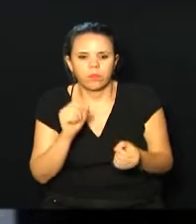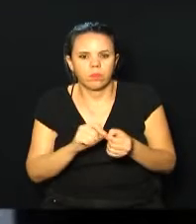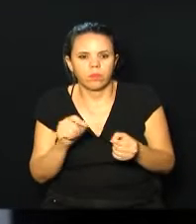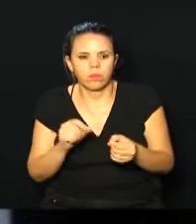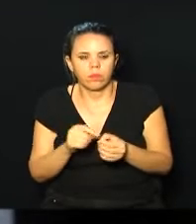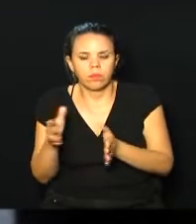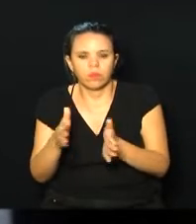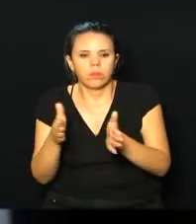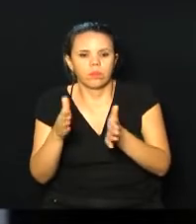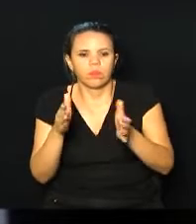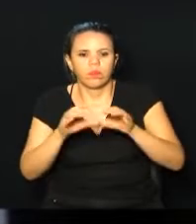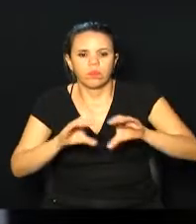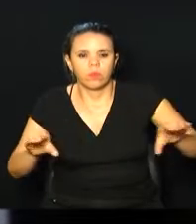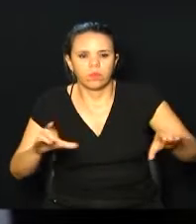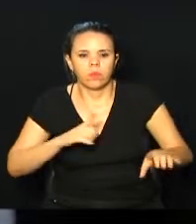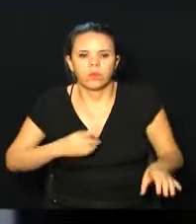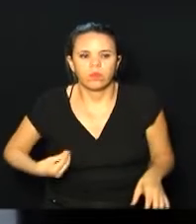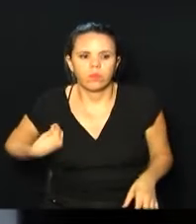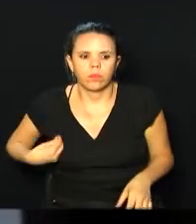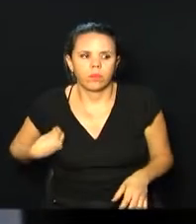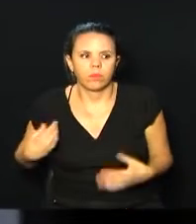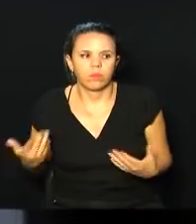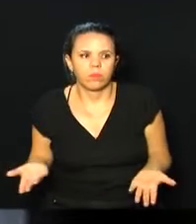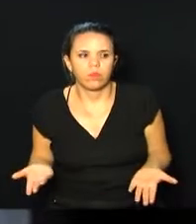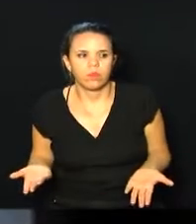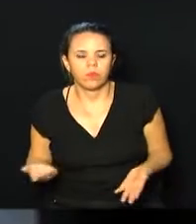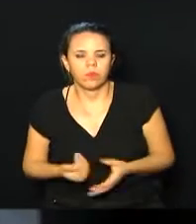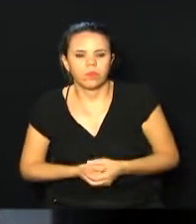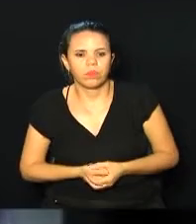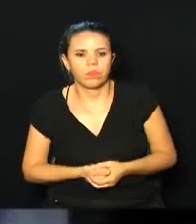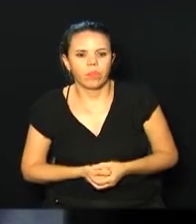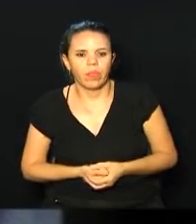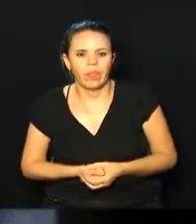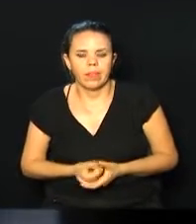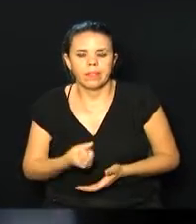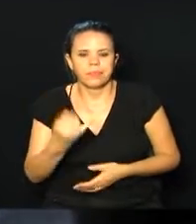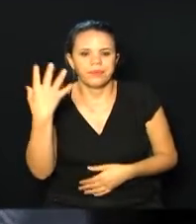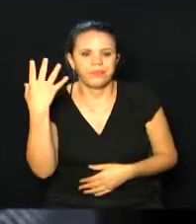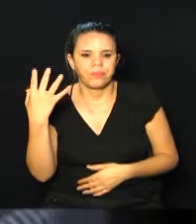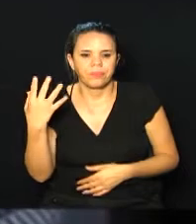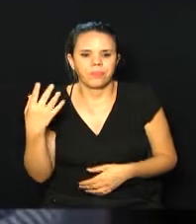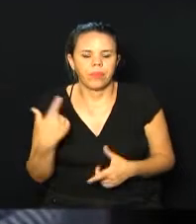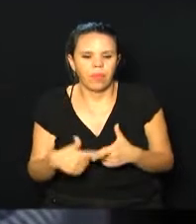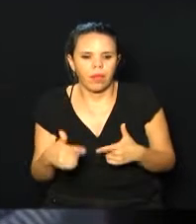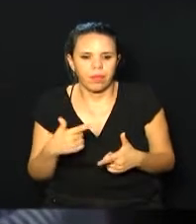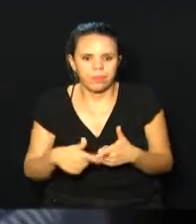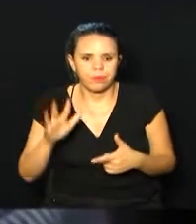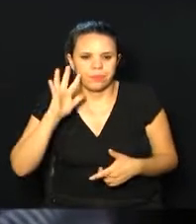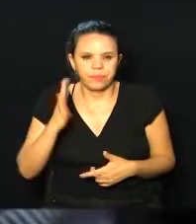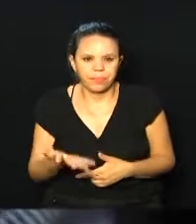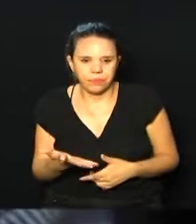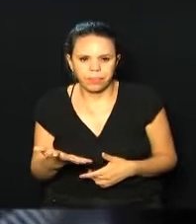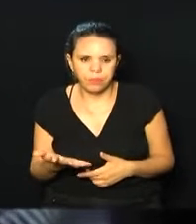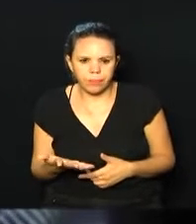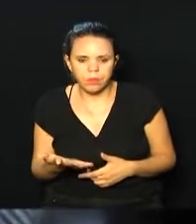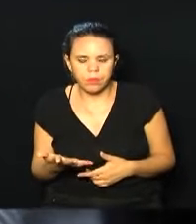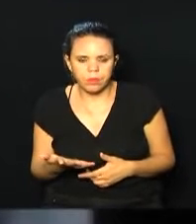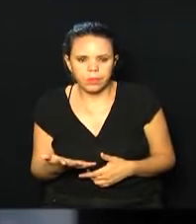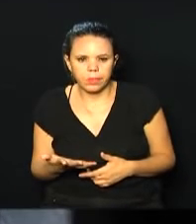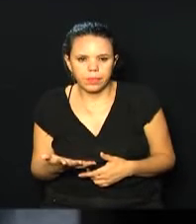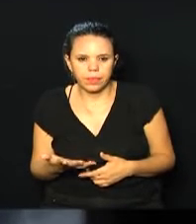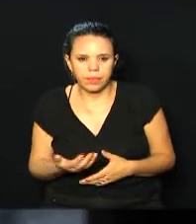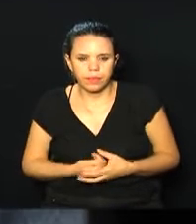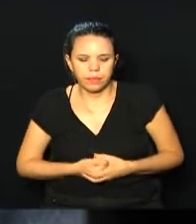fluir para os canais existentes. Então, essa quantidade de problemas se resolve sob essa maneira de